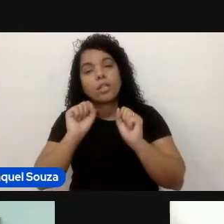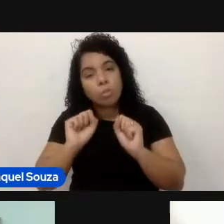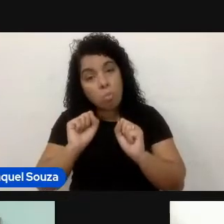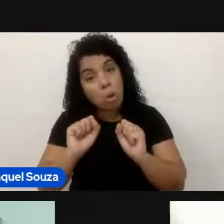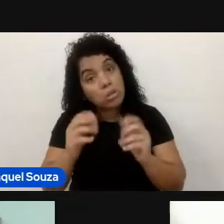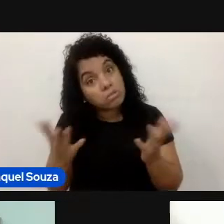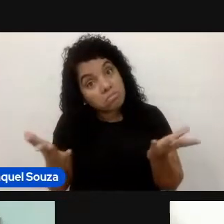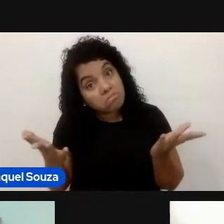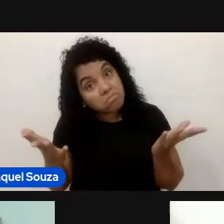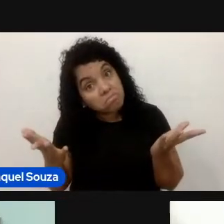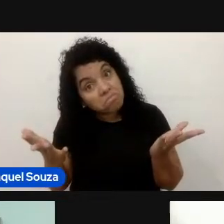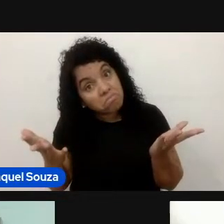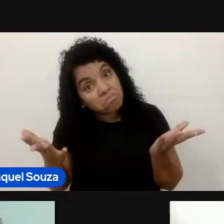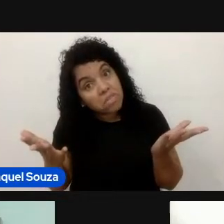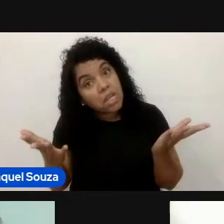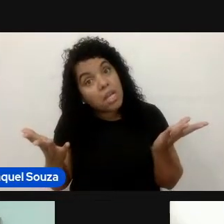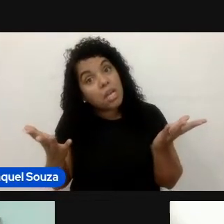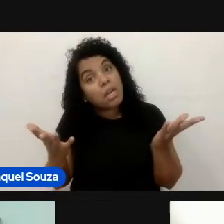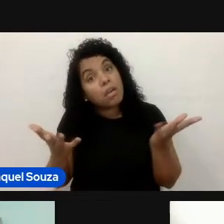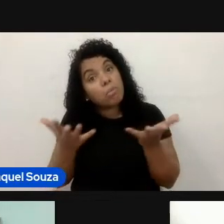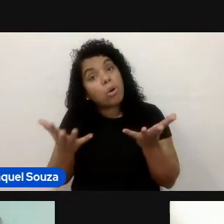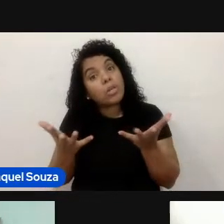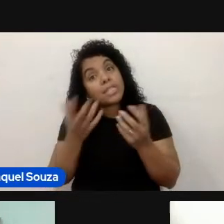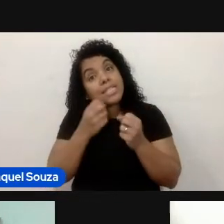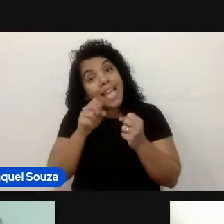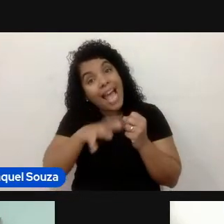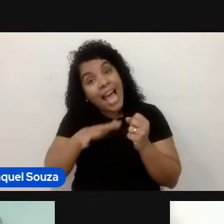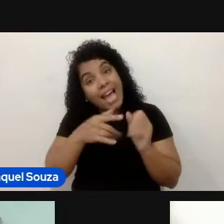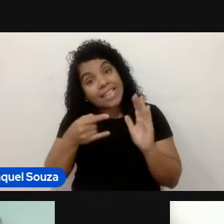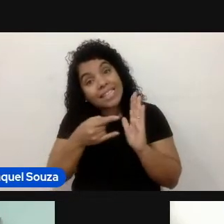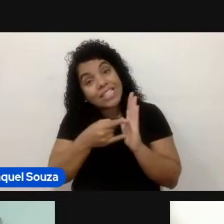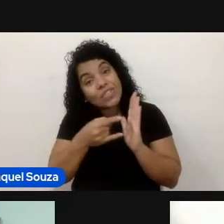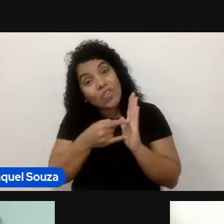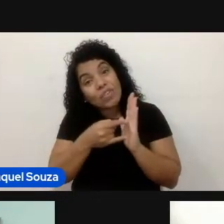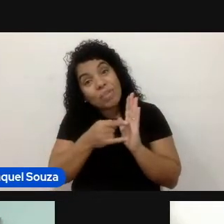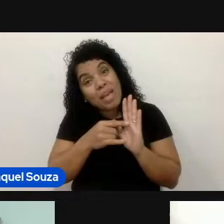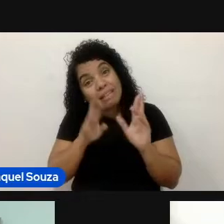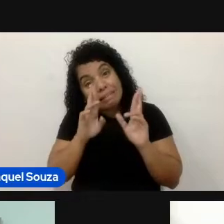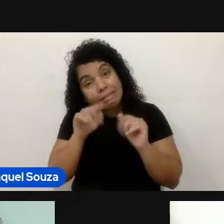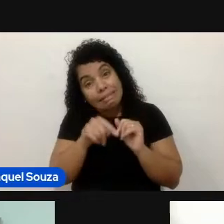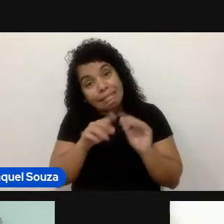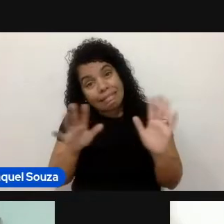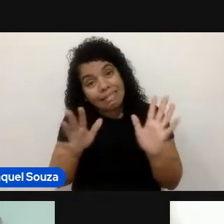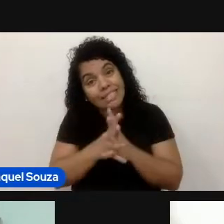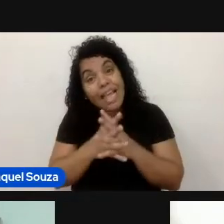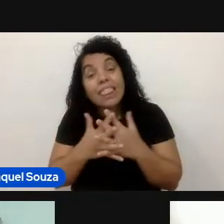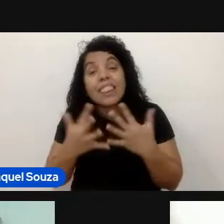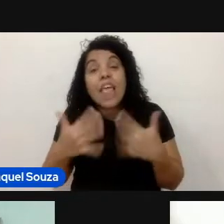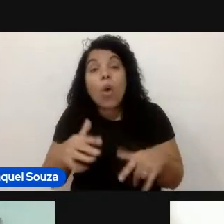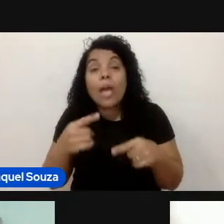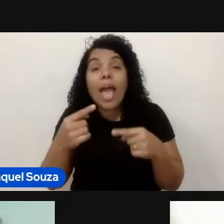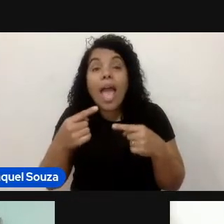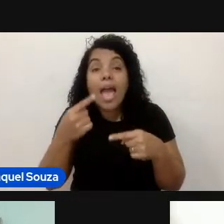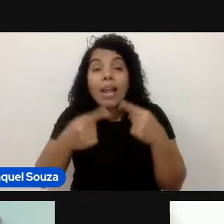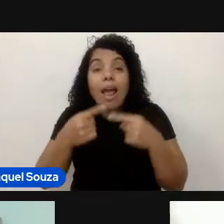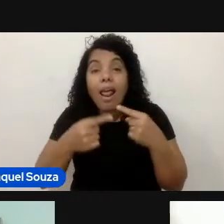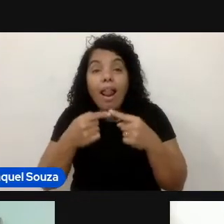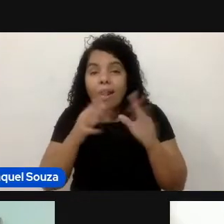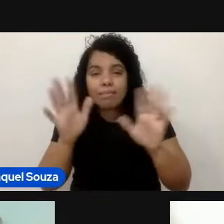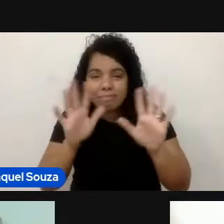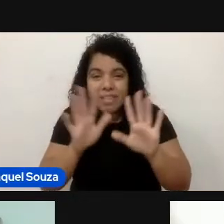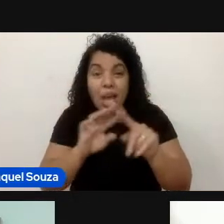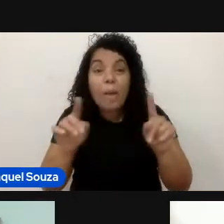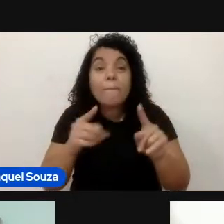seja absorvida pela área de desenvolvimento, gente. Eu não quero trazer polêmica aqui, mas o que eu estou